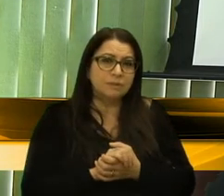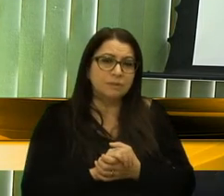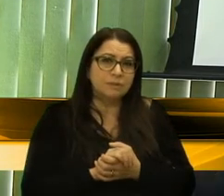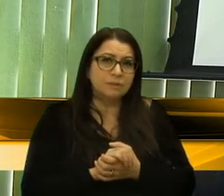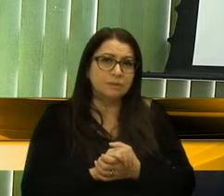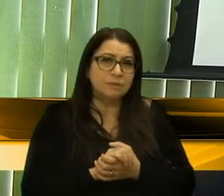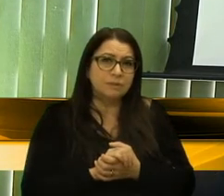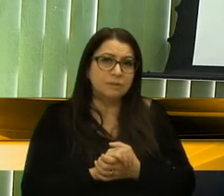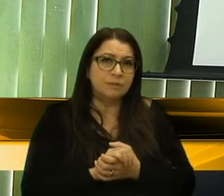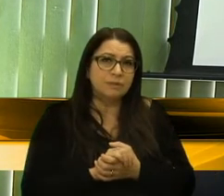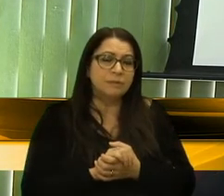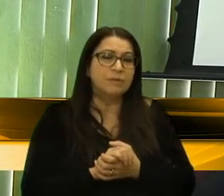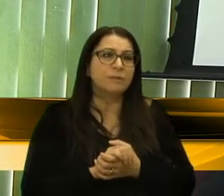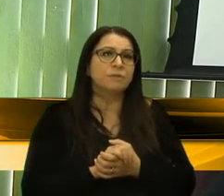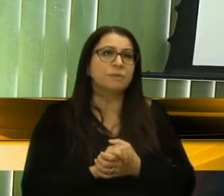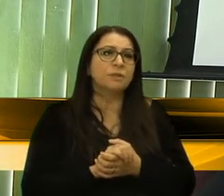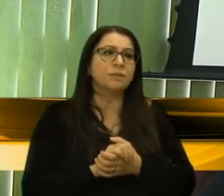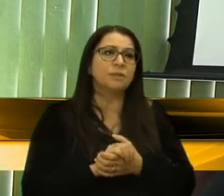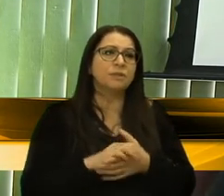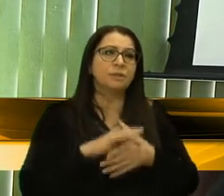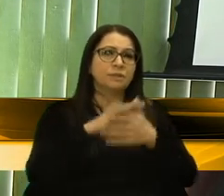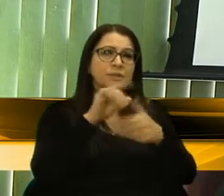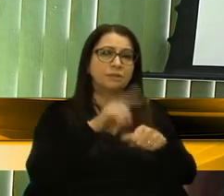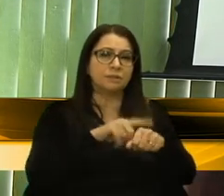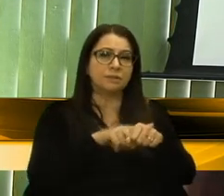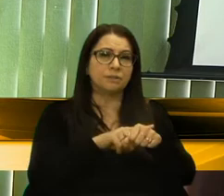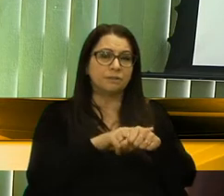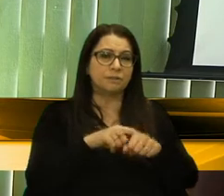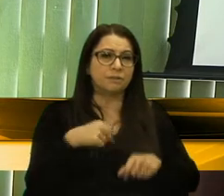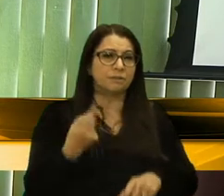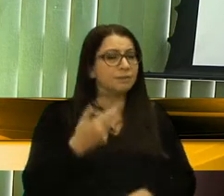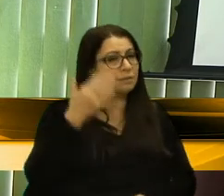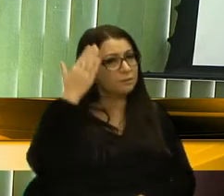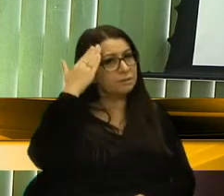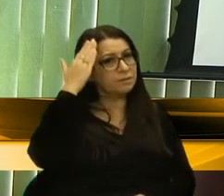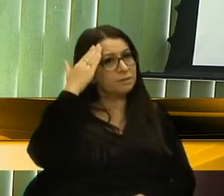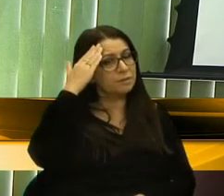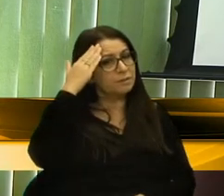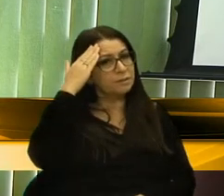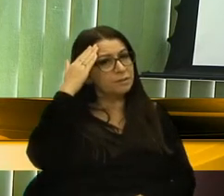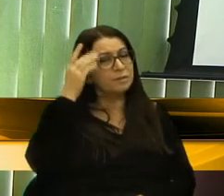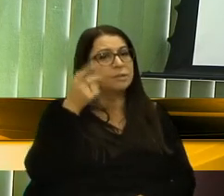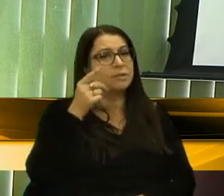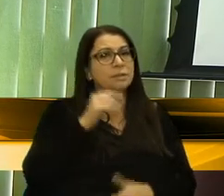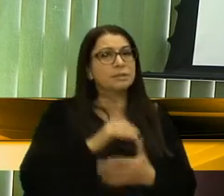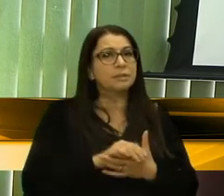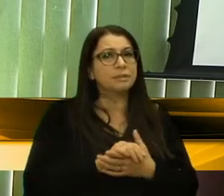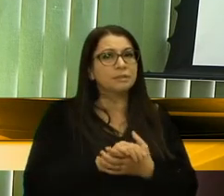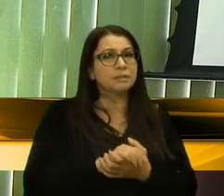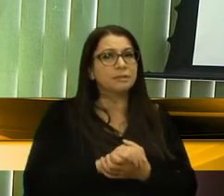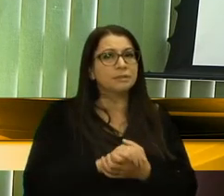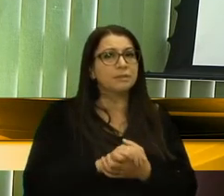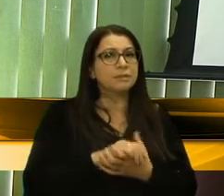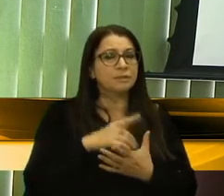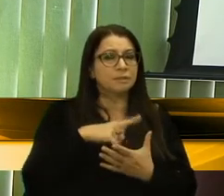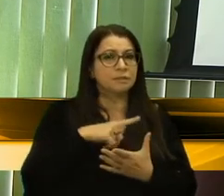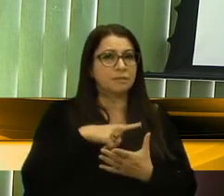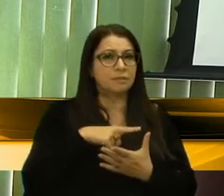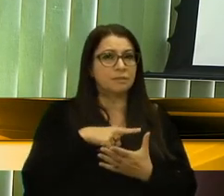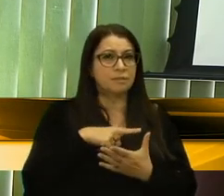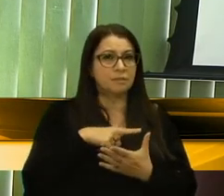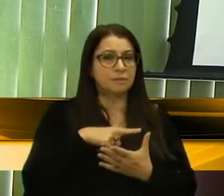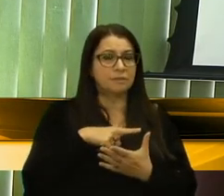Ah, tá, a declaração. Então, a gente sabe que essa questão tem